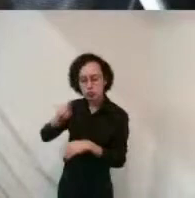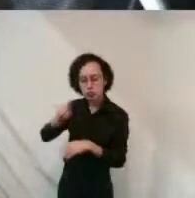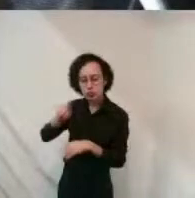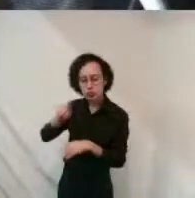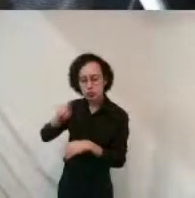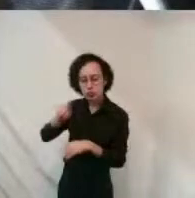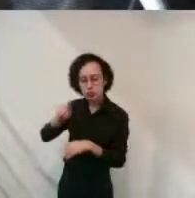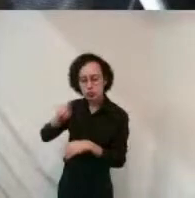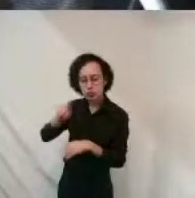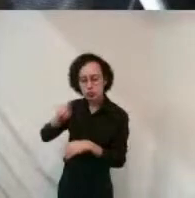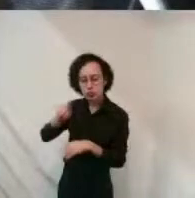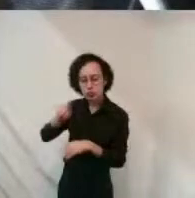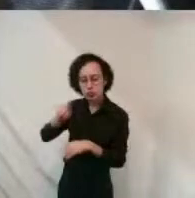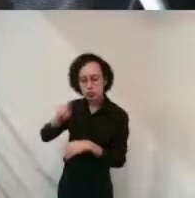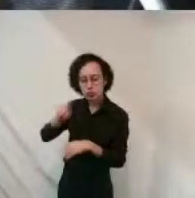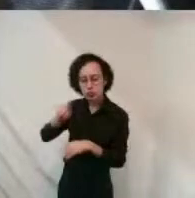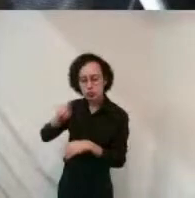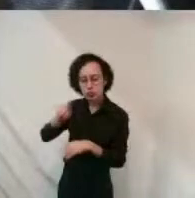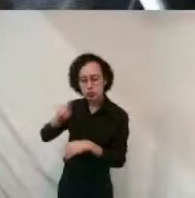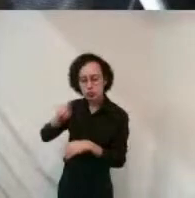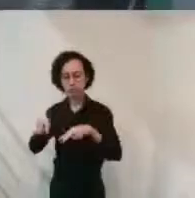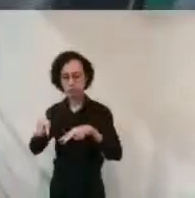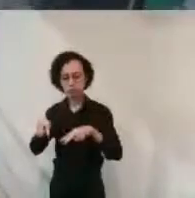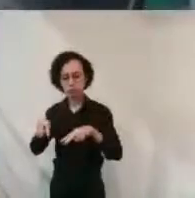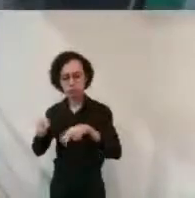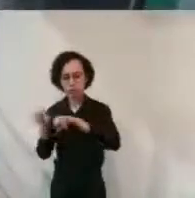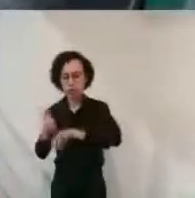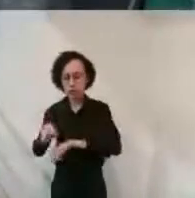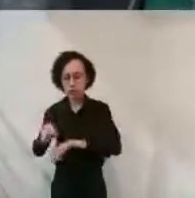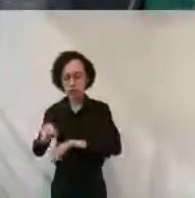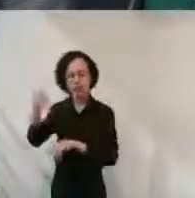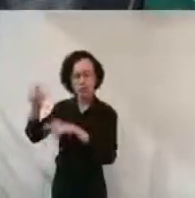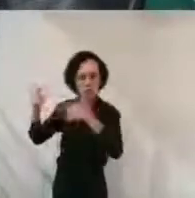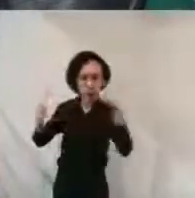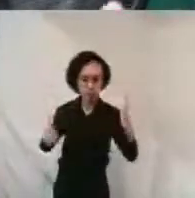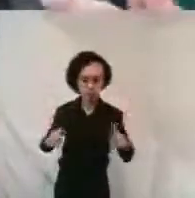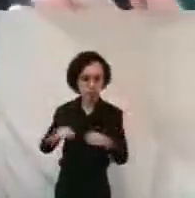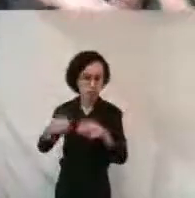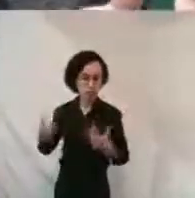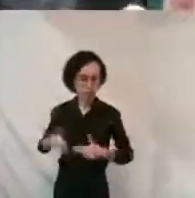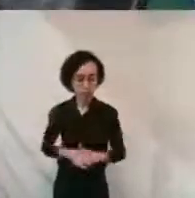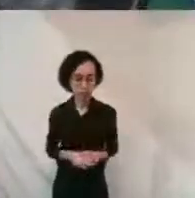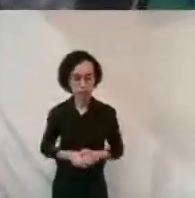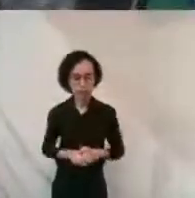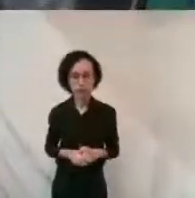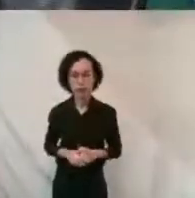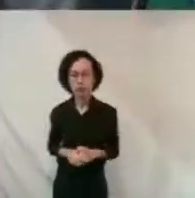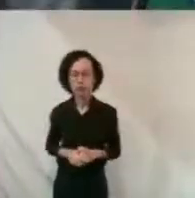ecológico, é educativo. Então, depois da gente fechar esse lixão em Itacaré, a demanda